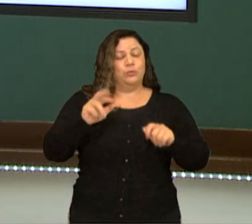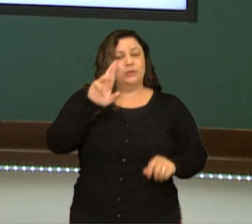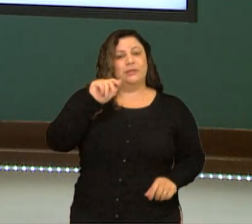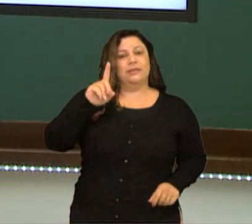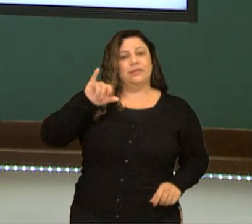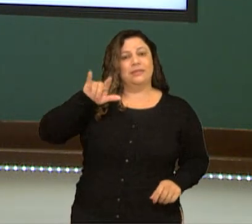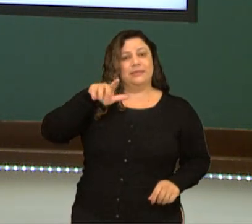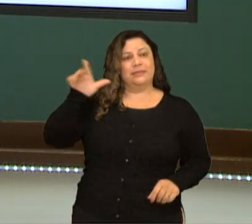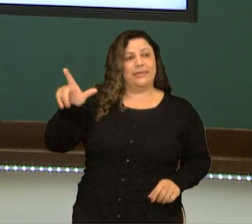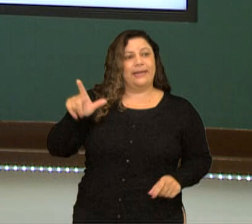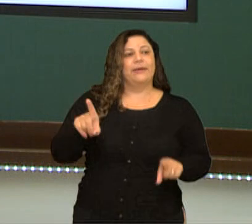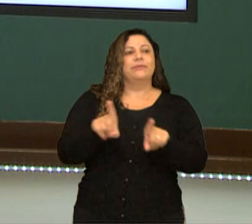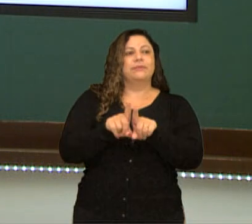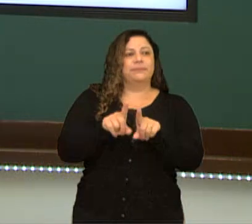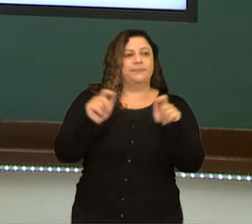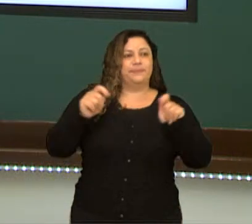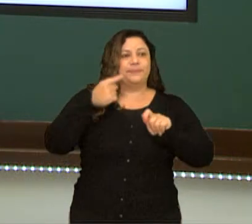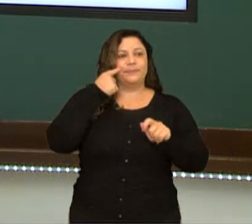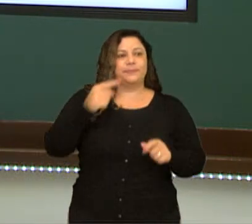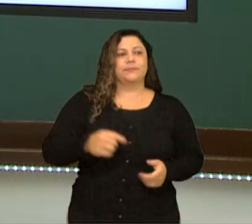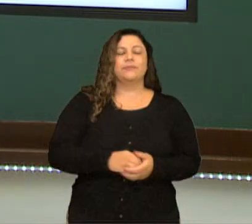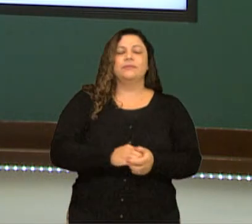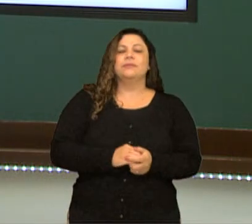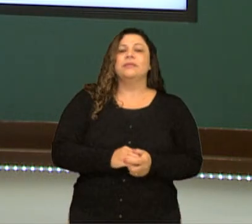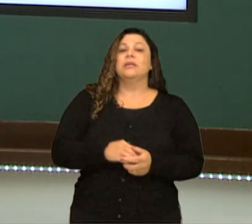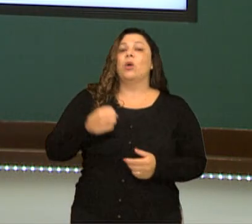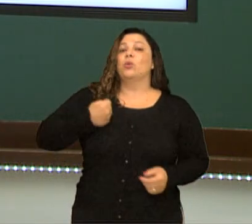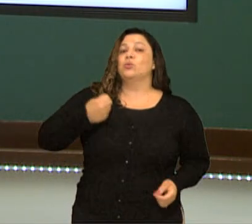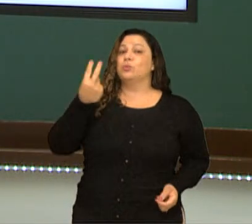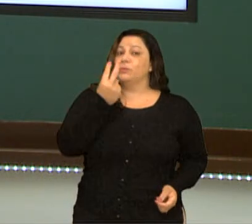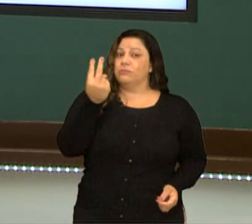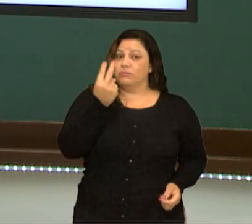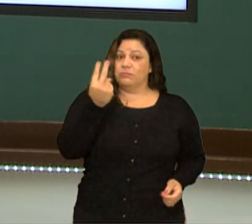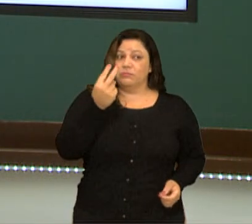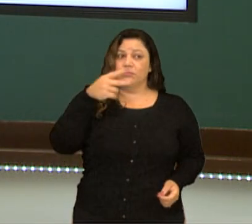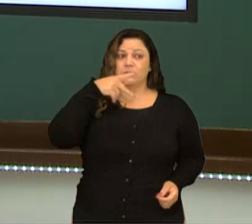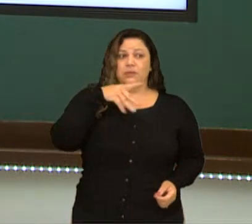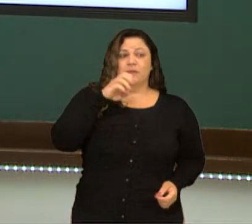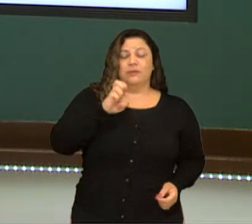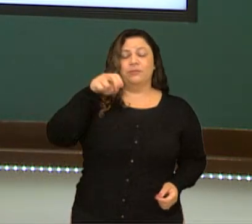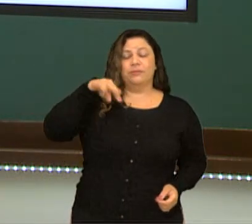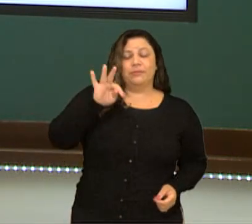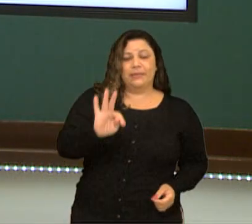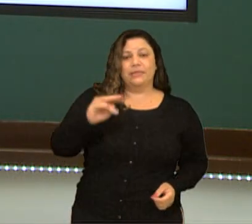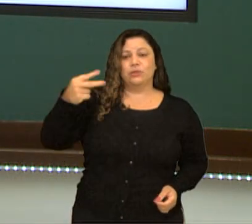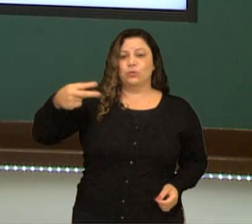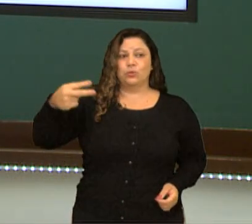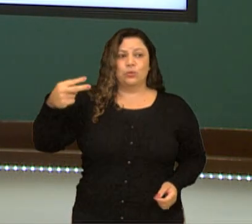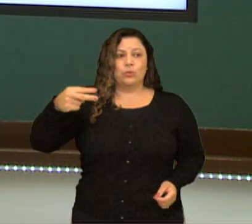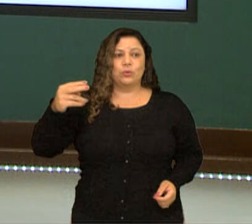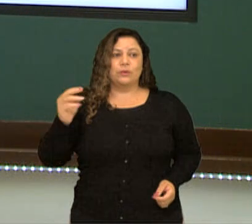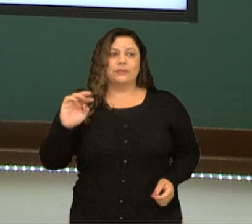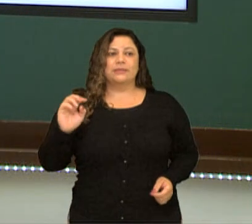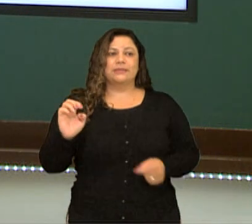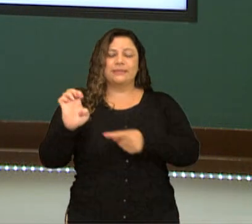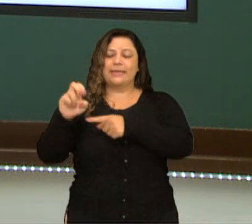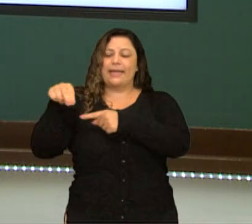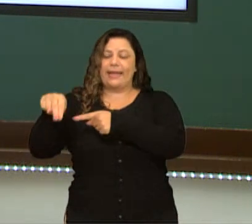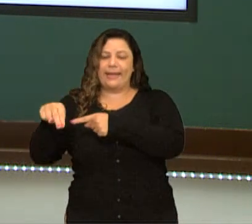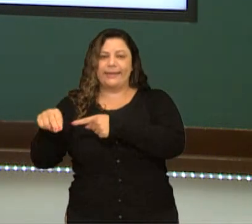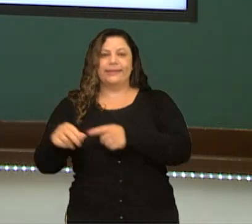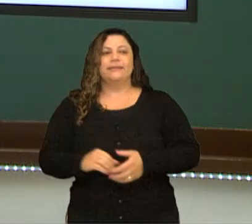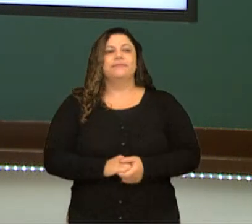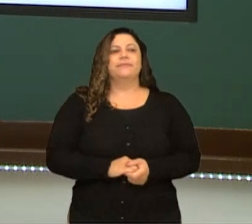radical OH. Então a dupla está no carbono número 2, então pente 2-en, e o OH no carbono número